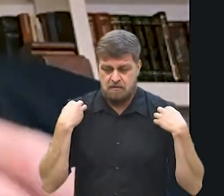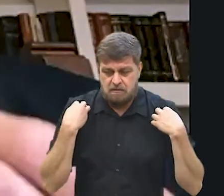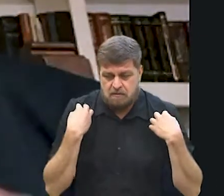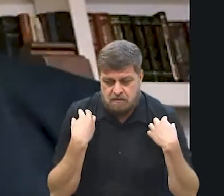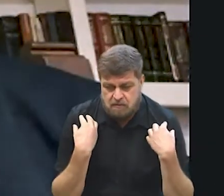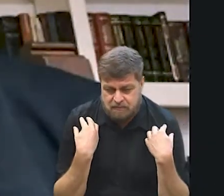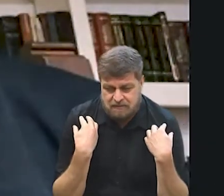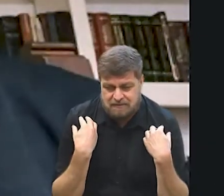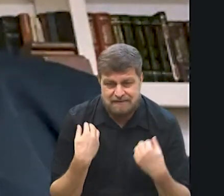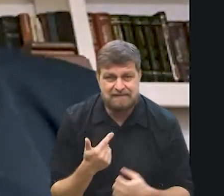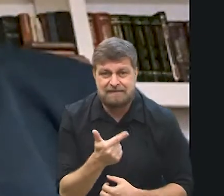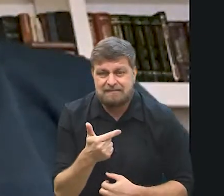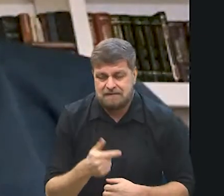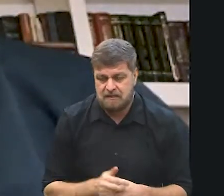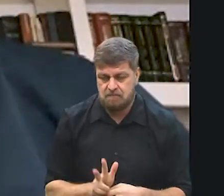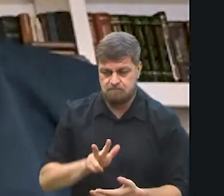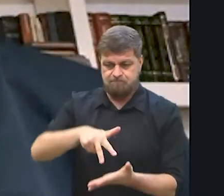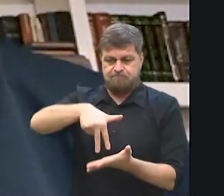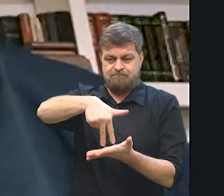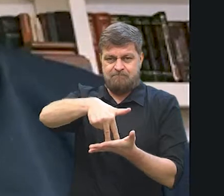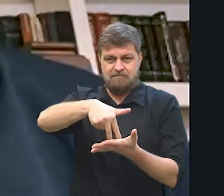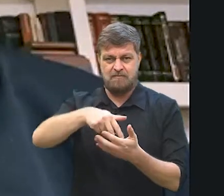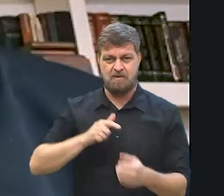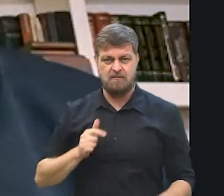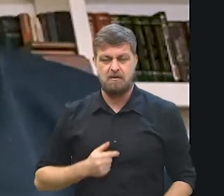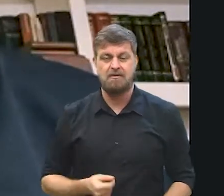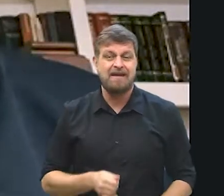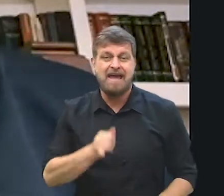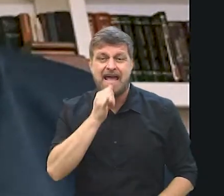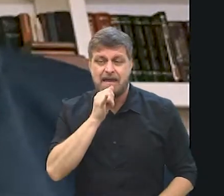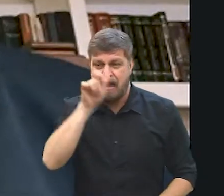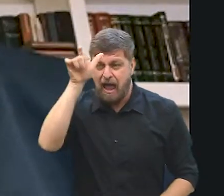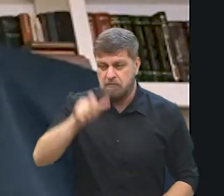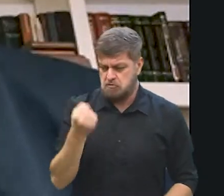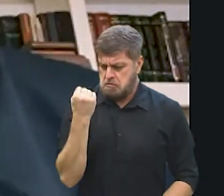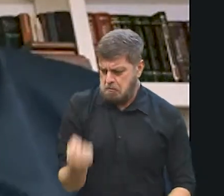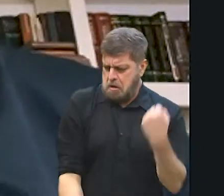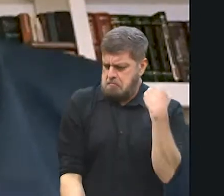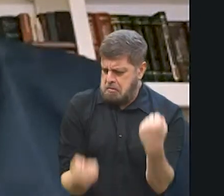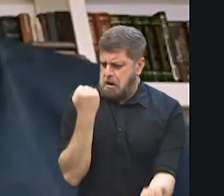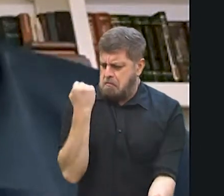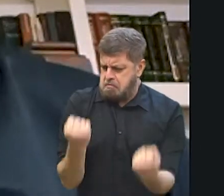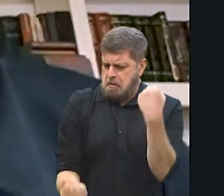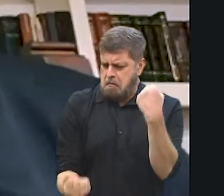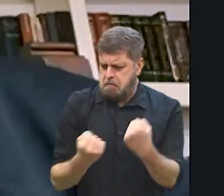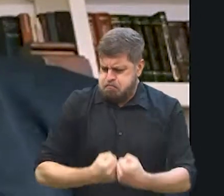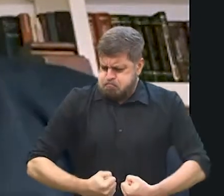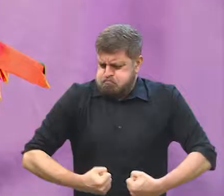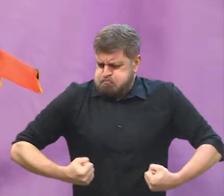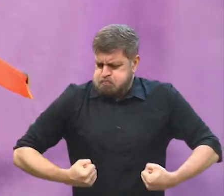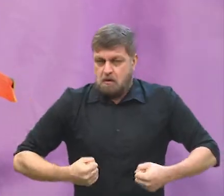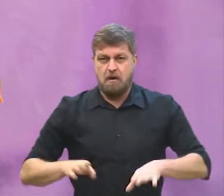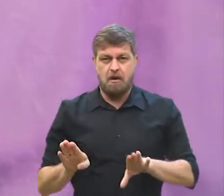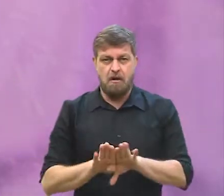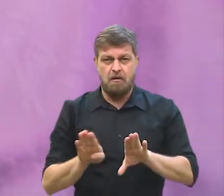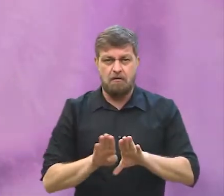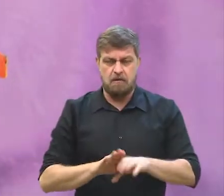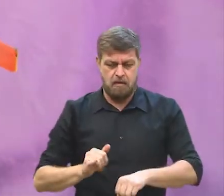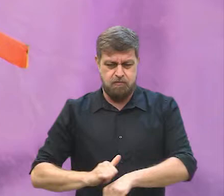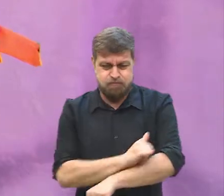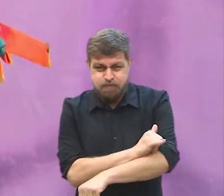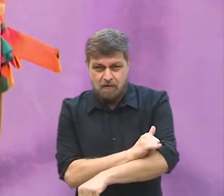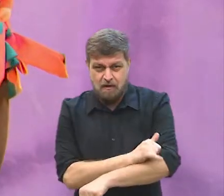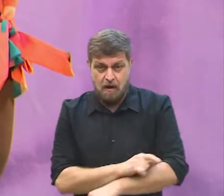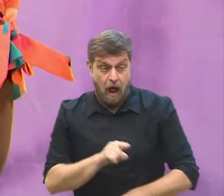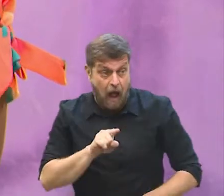de estar bem alinhado, ficam muito fortes, fazendo muita musculação, ou engordam demais. Então